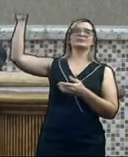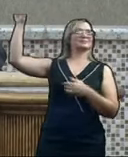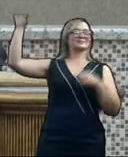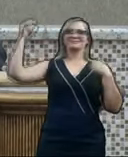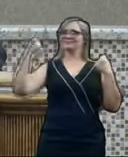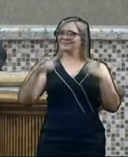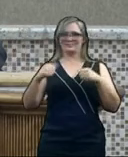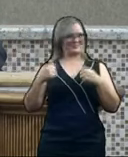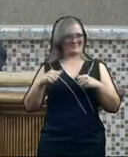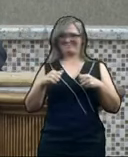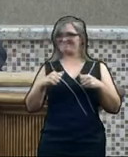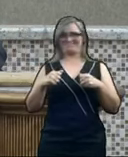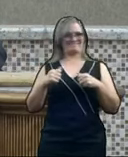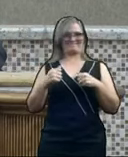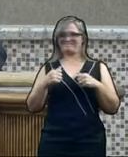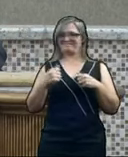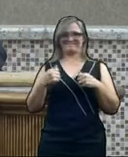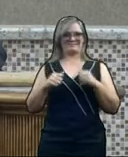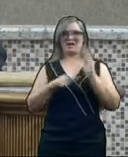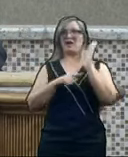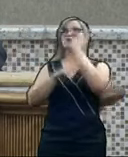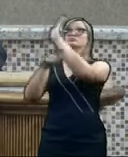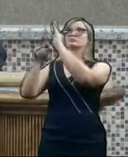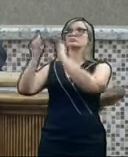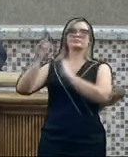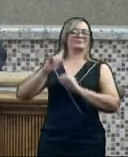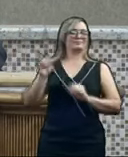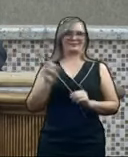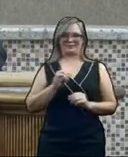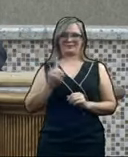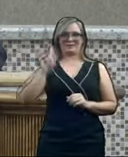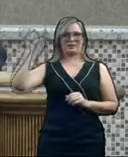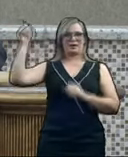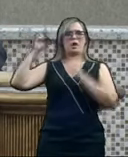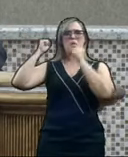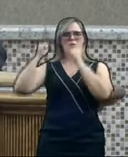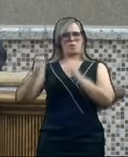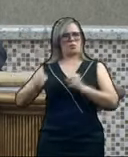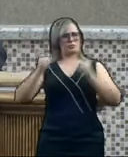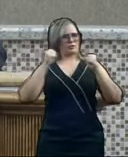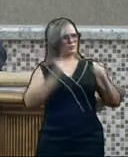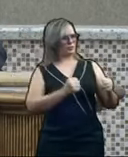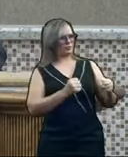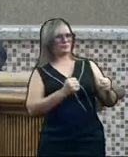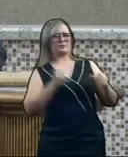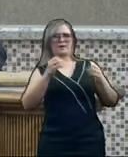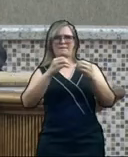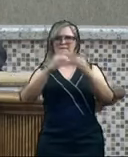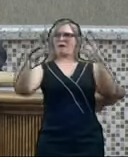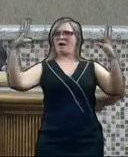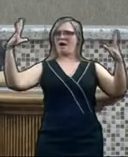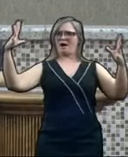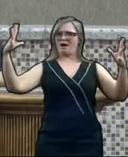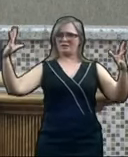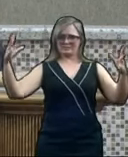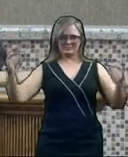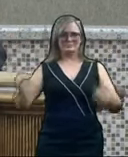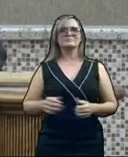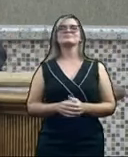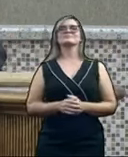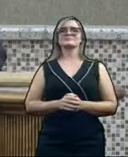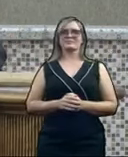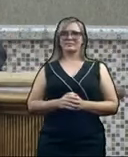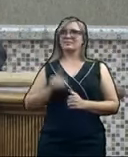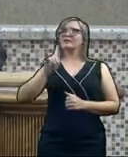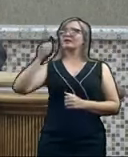Deus não precisa de ajuda para cumprir a palavra dele bom então Deus para cumprir a